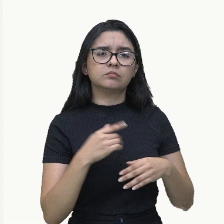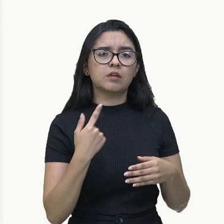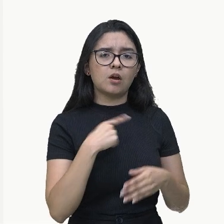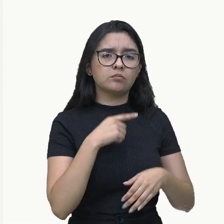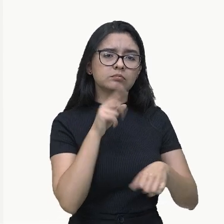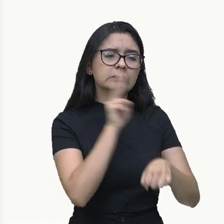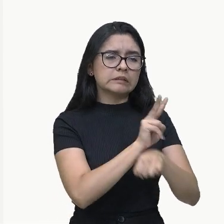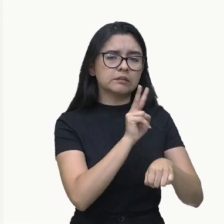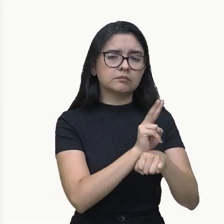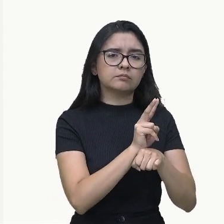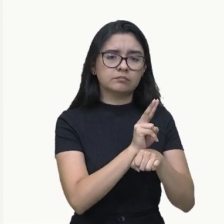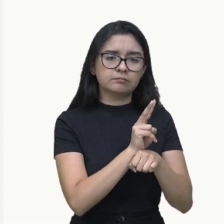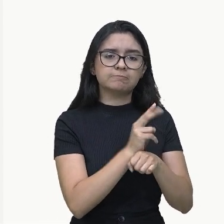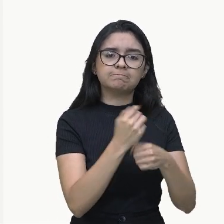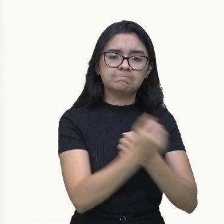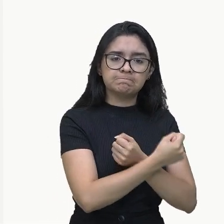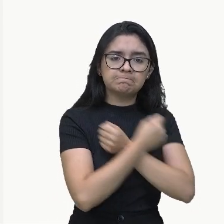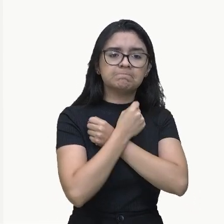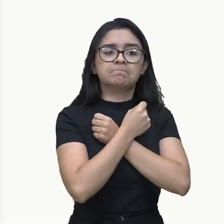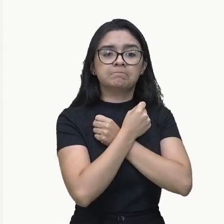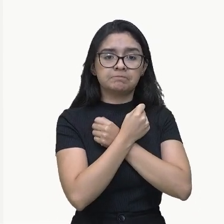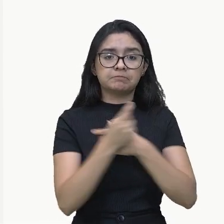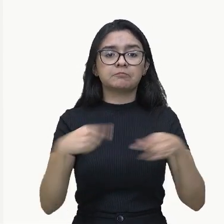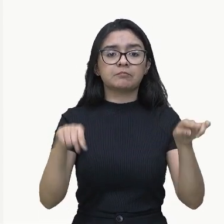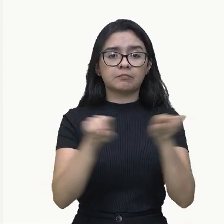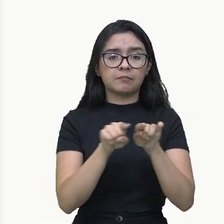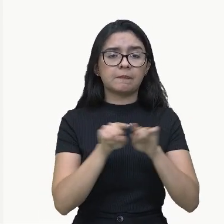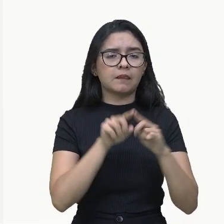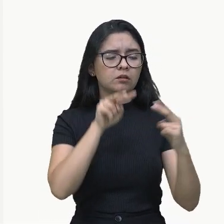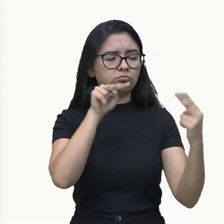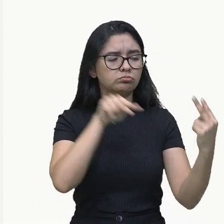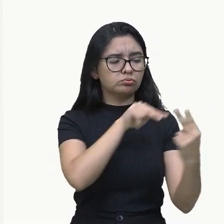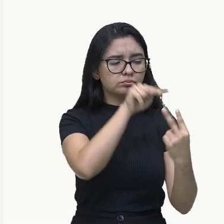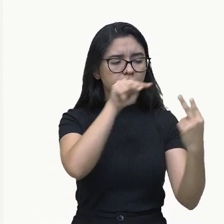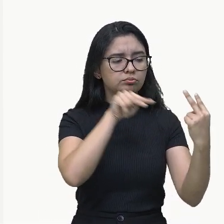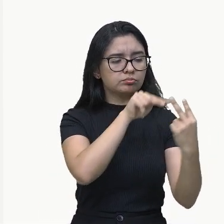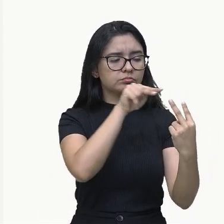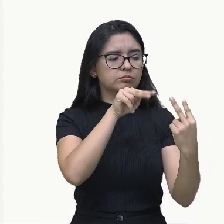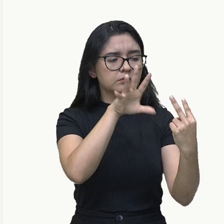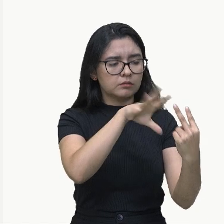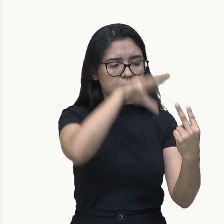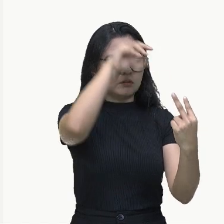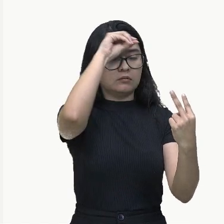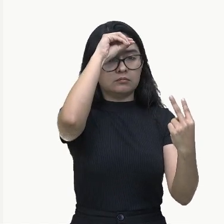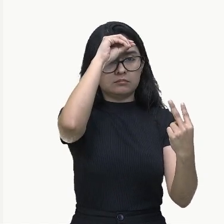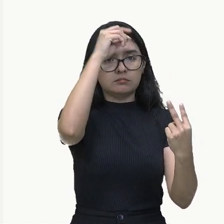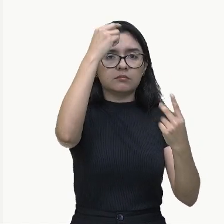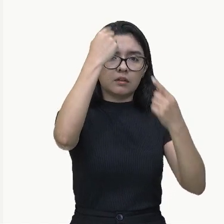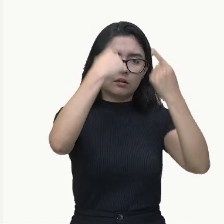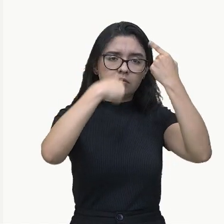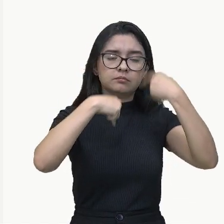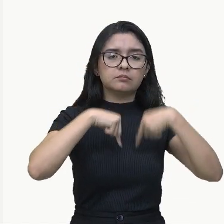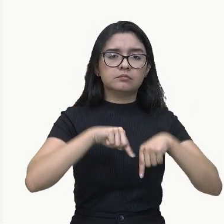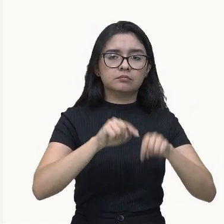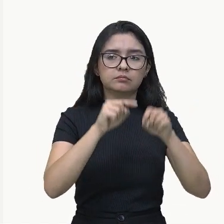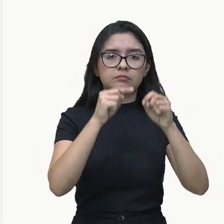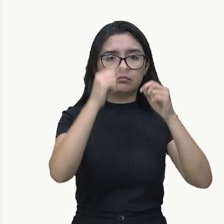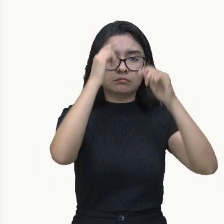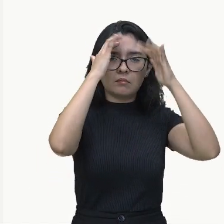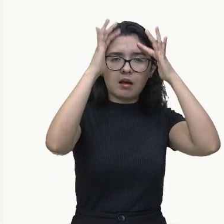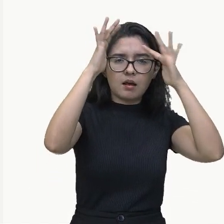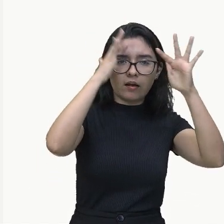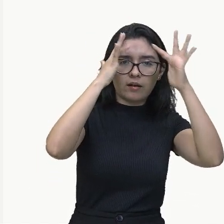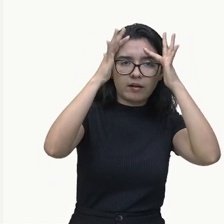sempre e tanto que mesmo em face do maior encanto dele se Encante mais meu